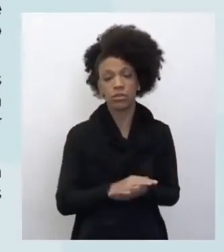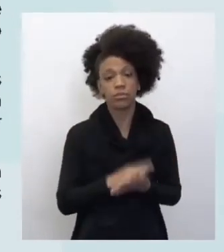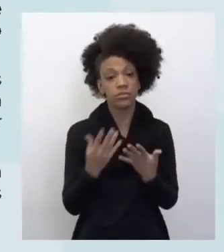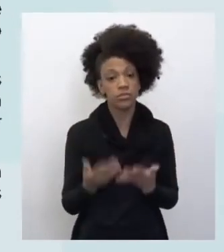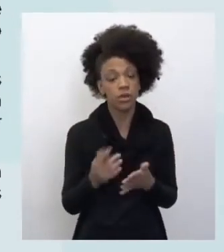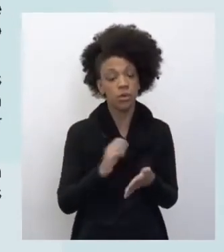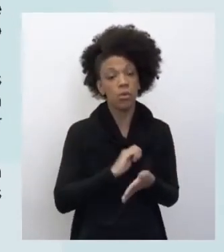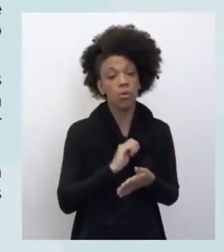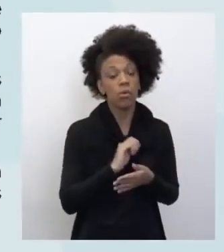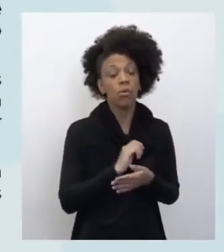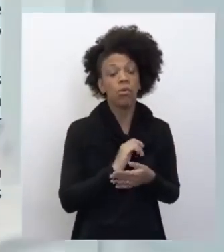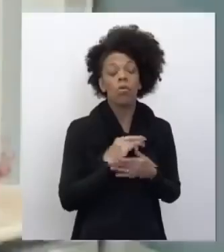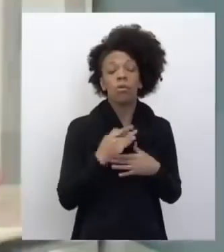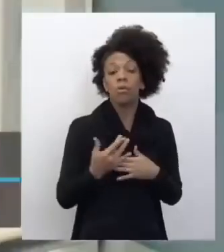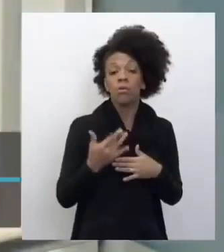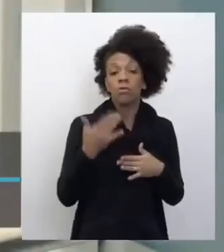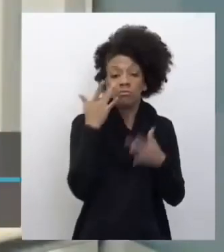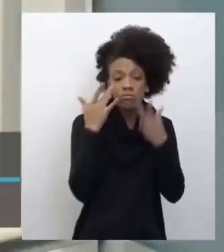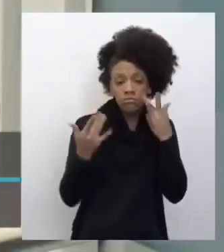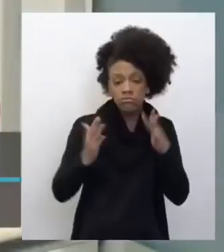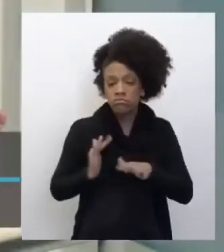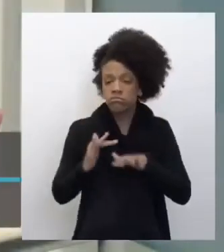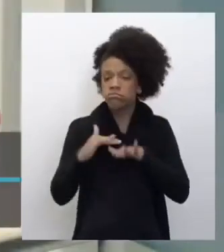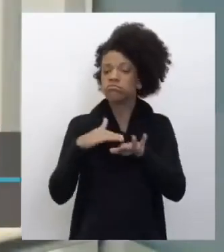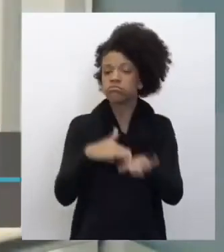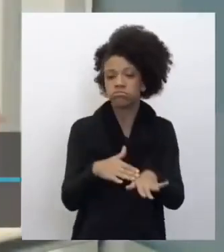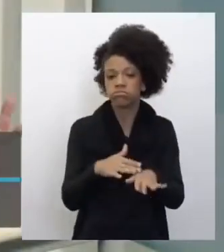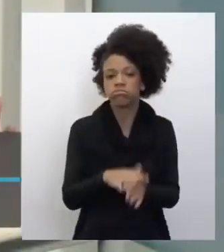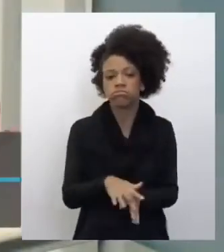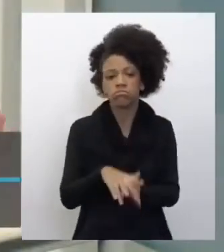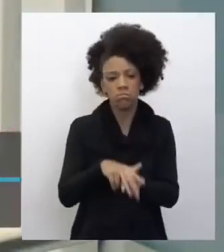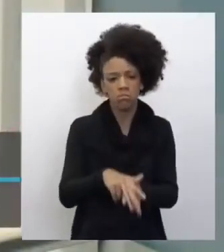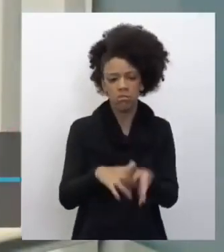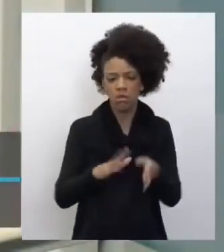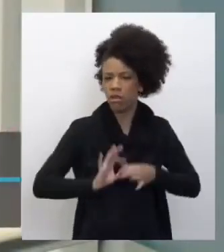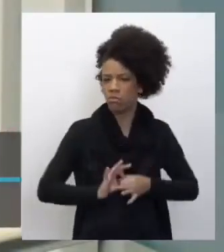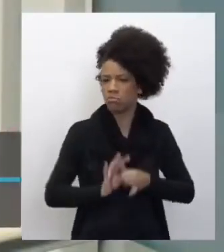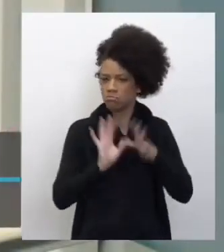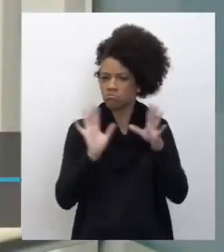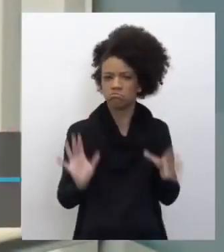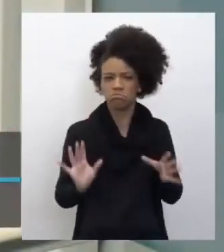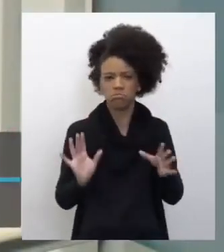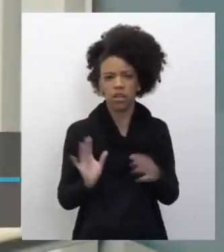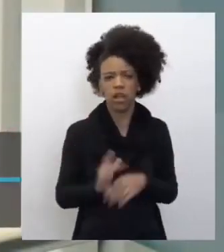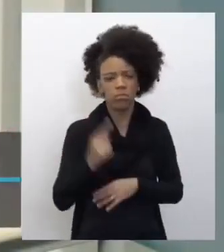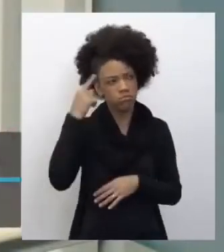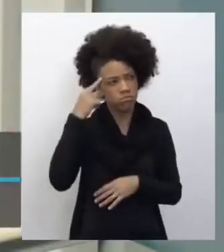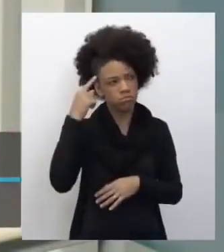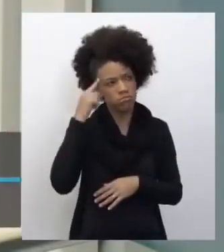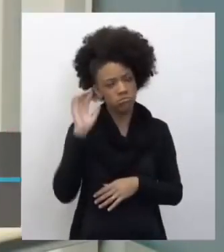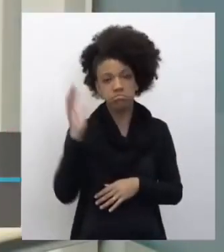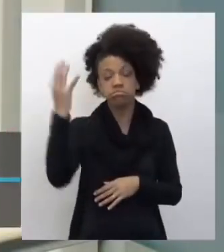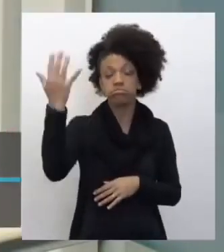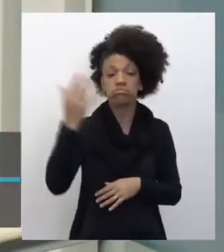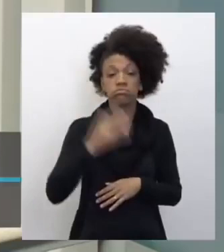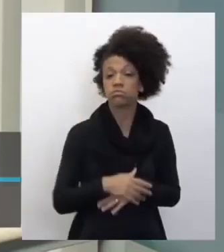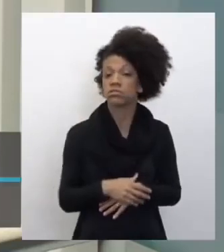na cidade, montavam lá as carroças, eles tinham total autoridade para inventar, dramatizar,